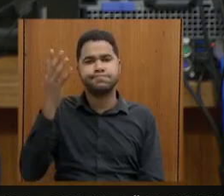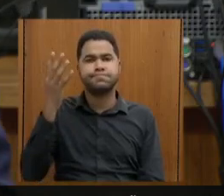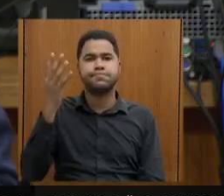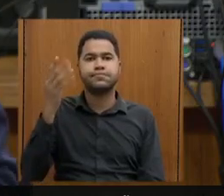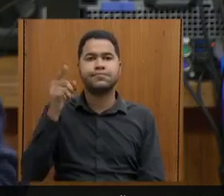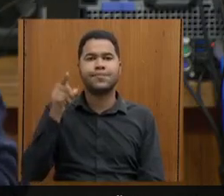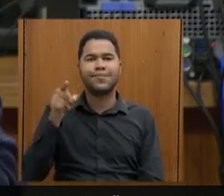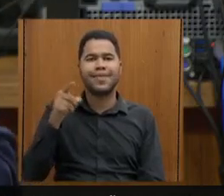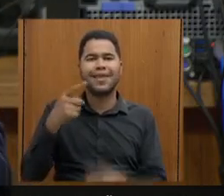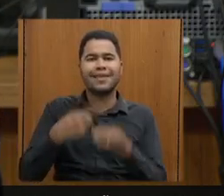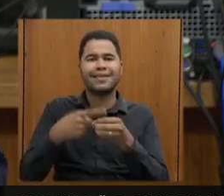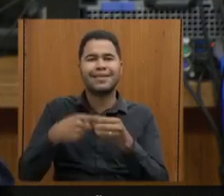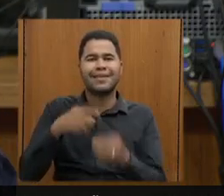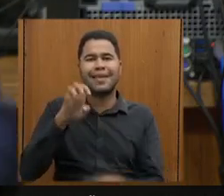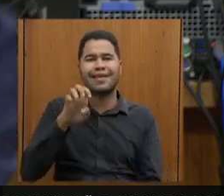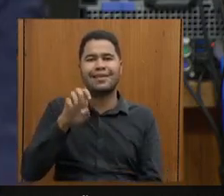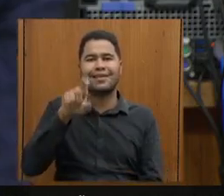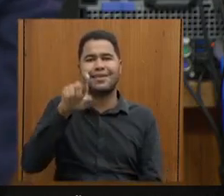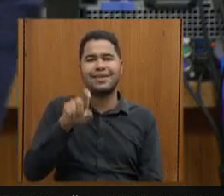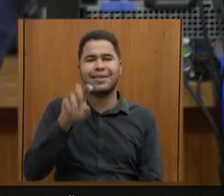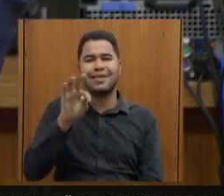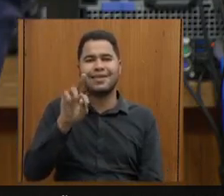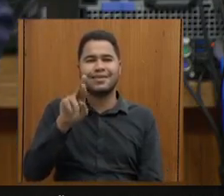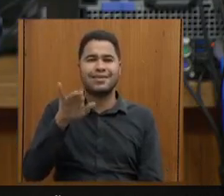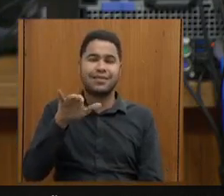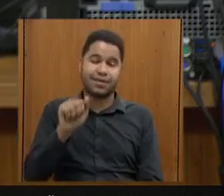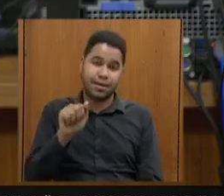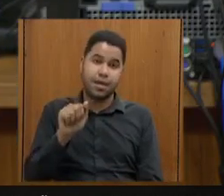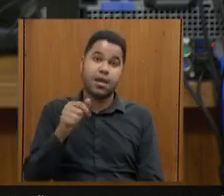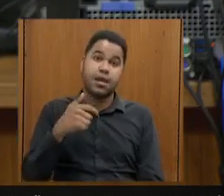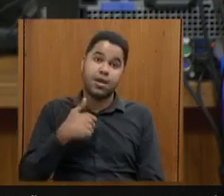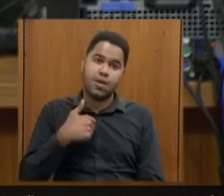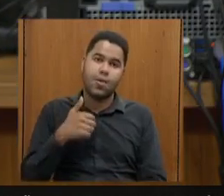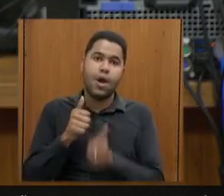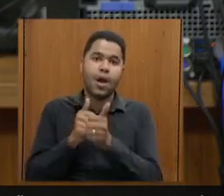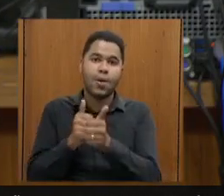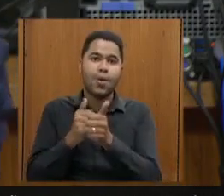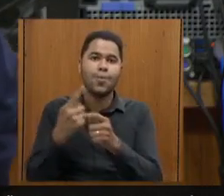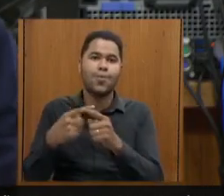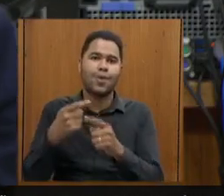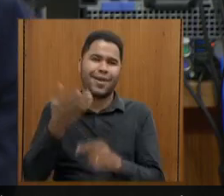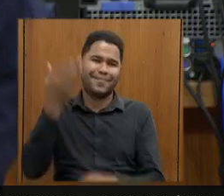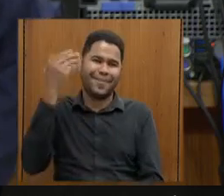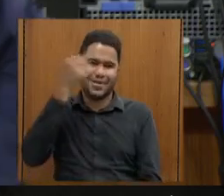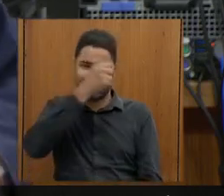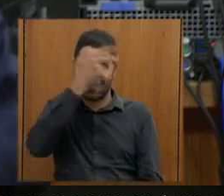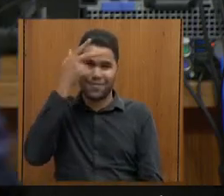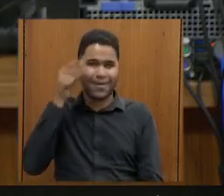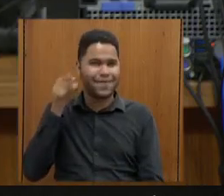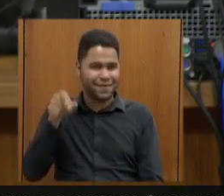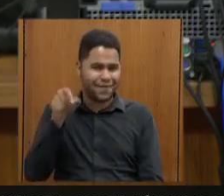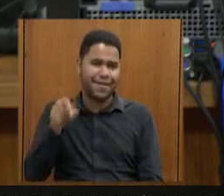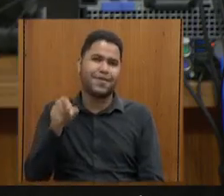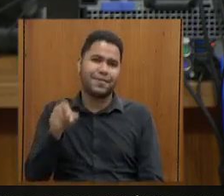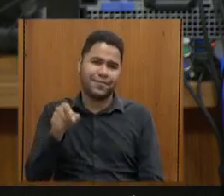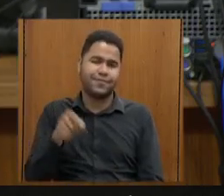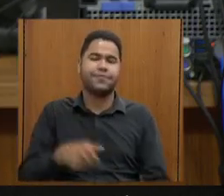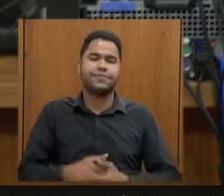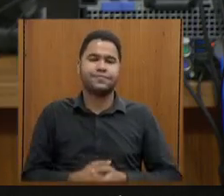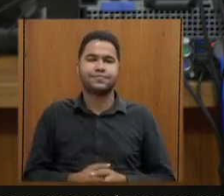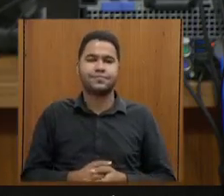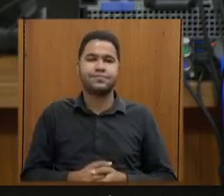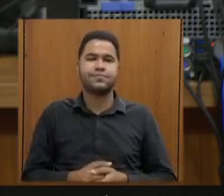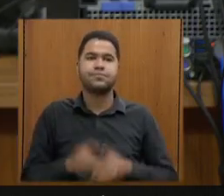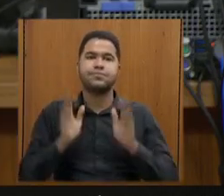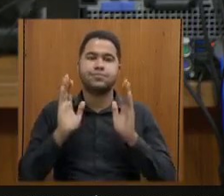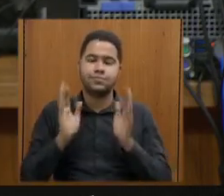extrema eu acompanhei porque eu era prefeito em 1989 e Doutor Luiz Carlos também era prefeito naquela época